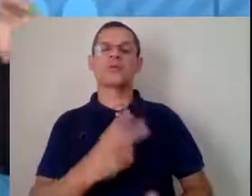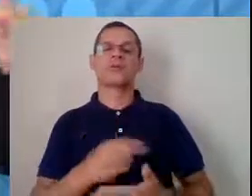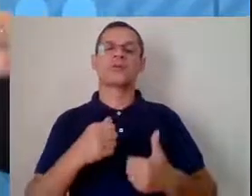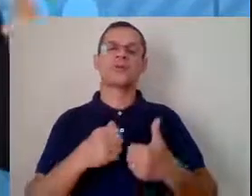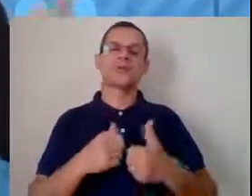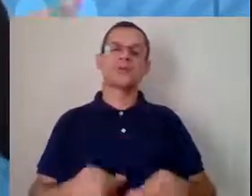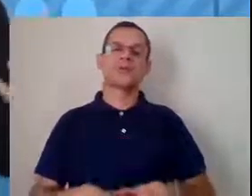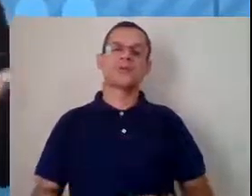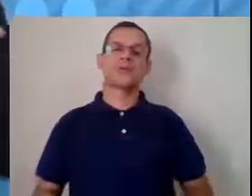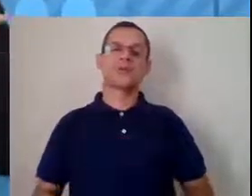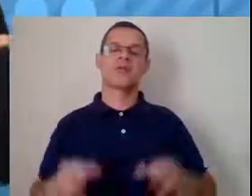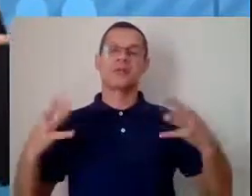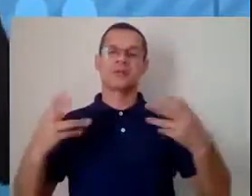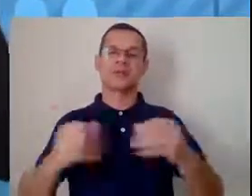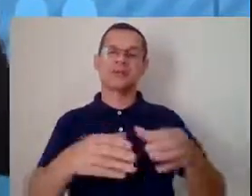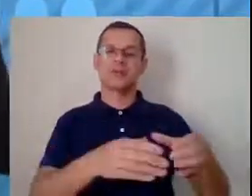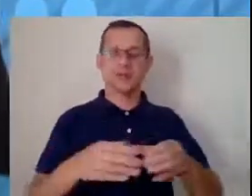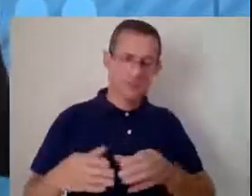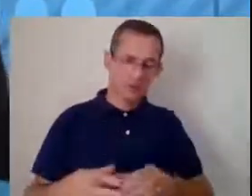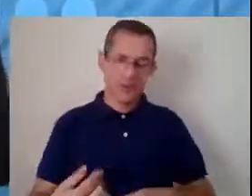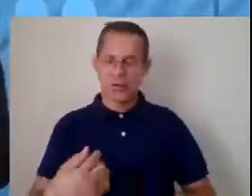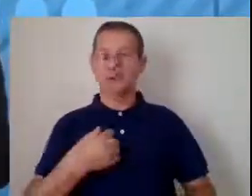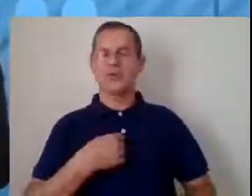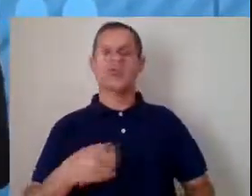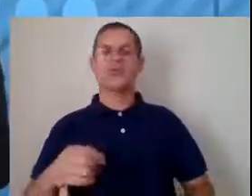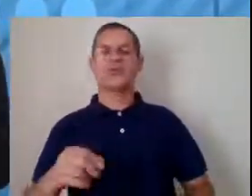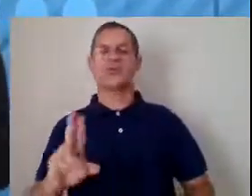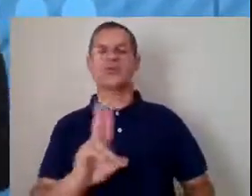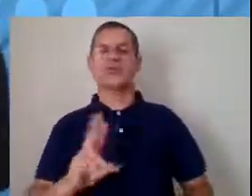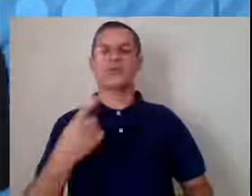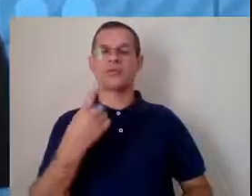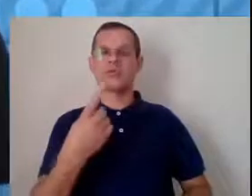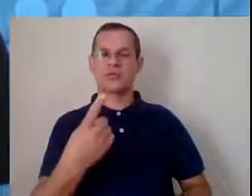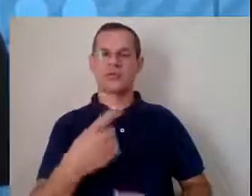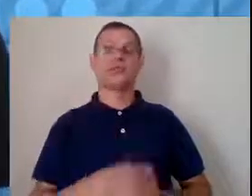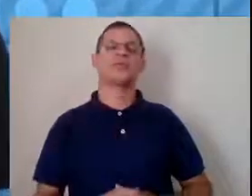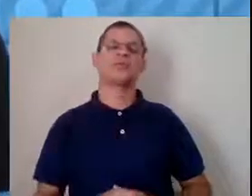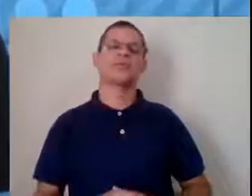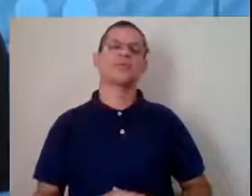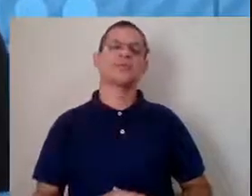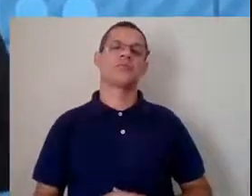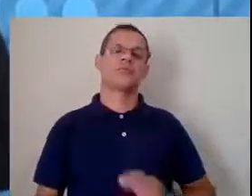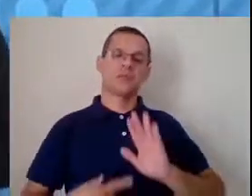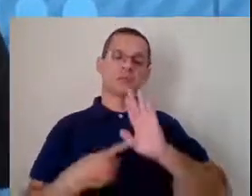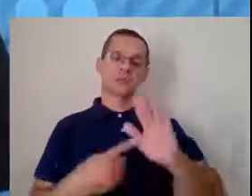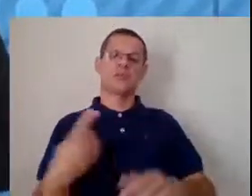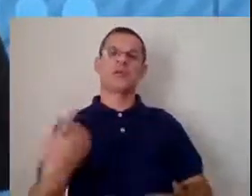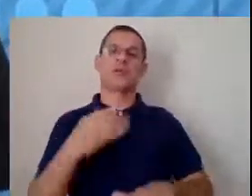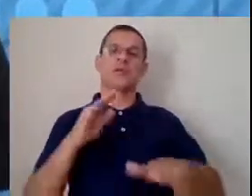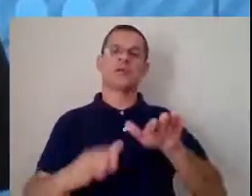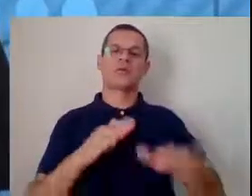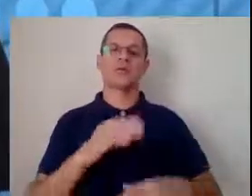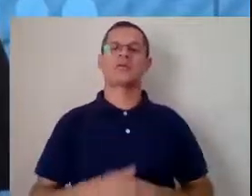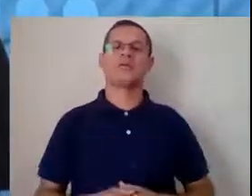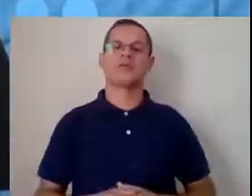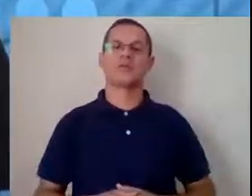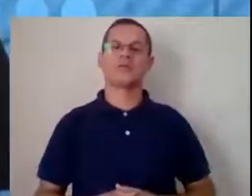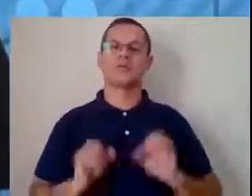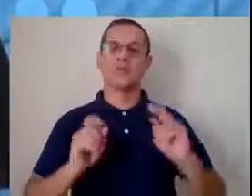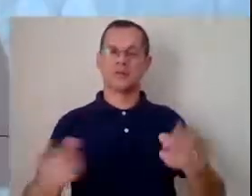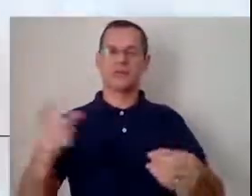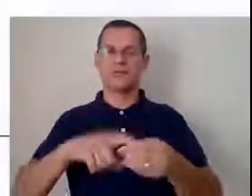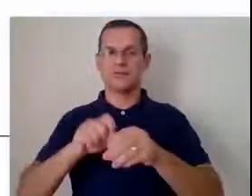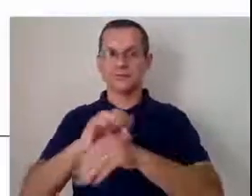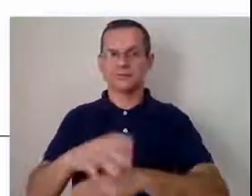esteja pertencendo a todos os conjuntos, ele vai ser demonstrado apenas uma vez. Vamos